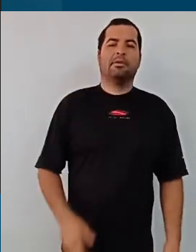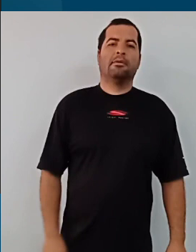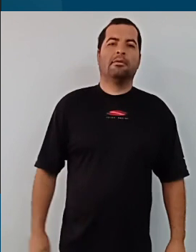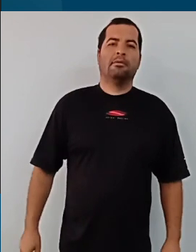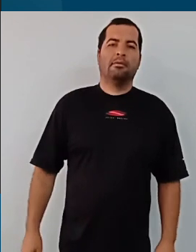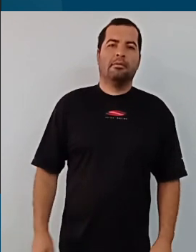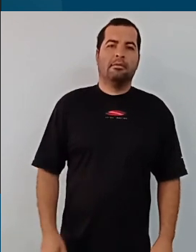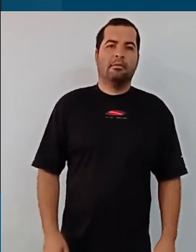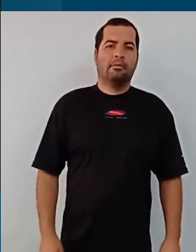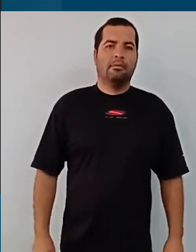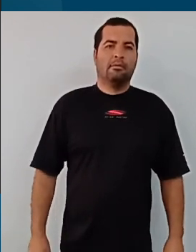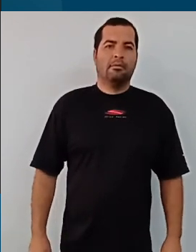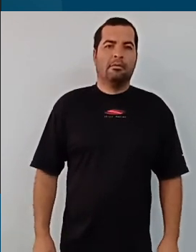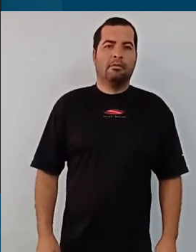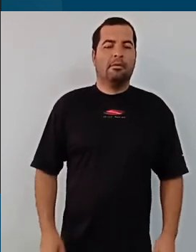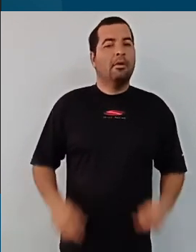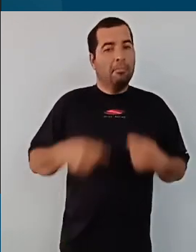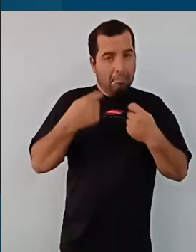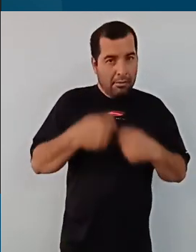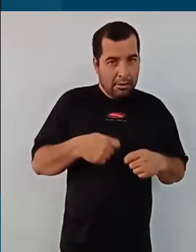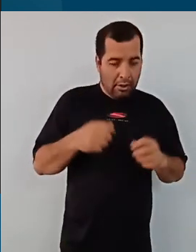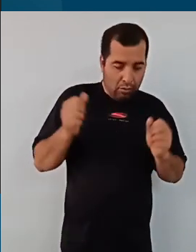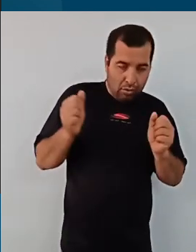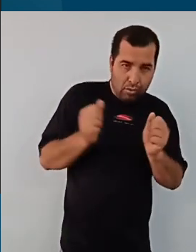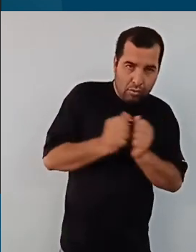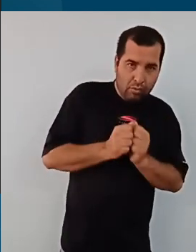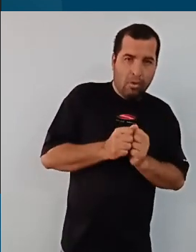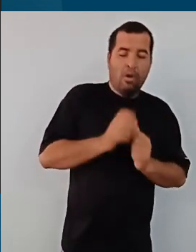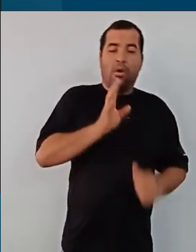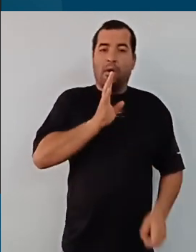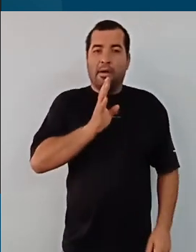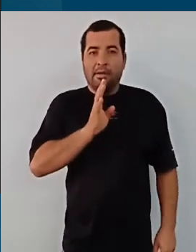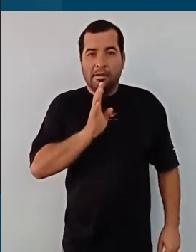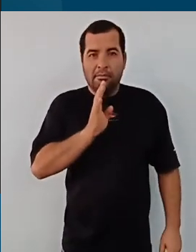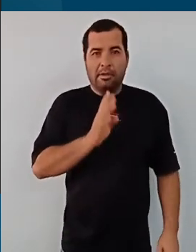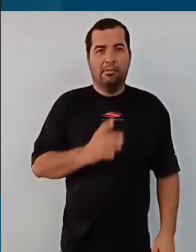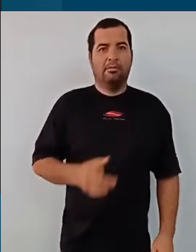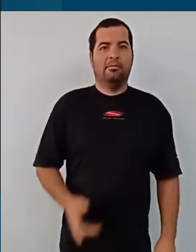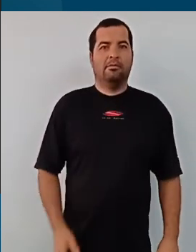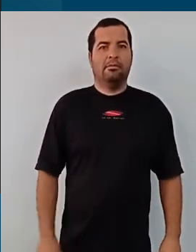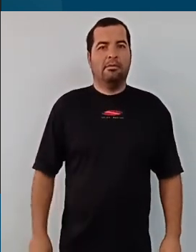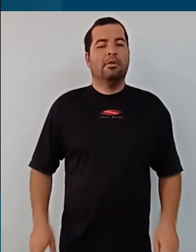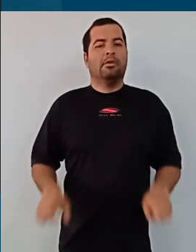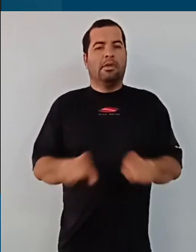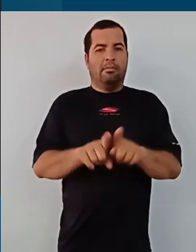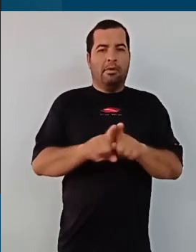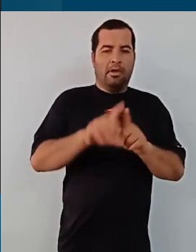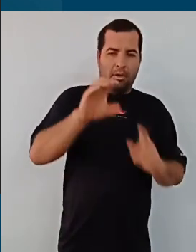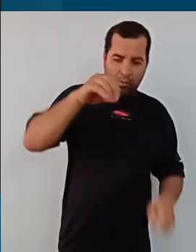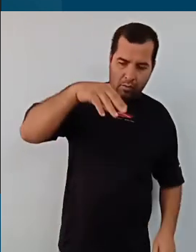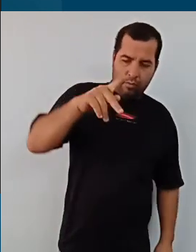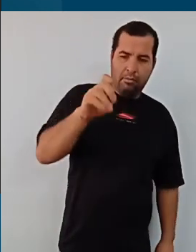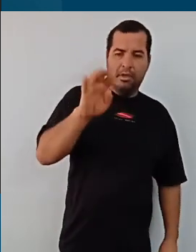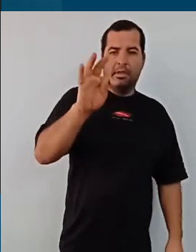Para desenvolver as competências, eu preciso mobilizar conhecimentos e esquemas e competências já